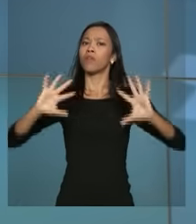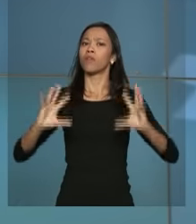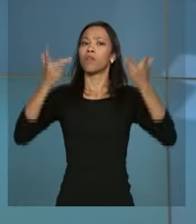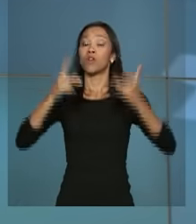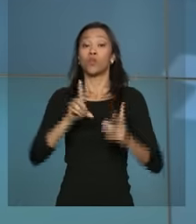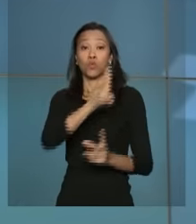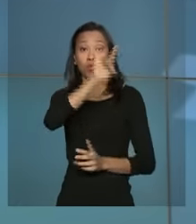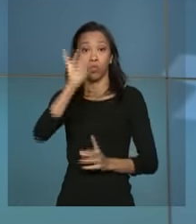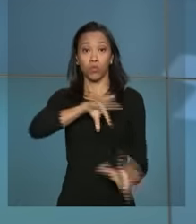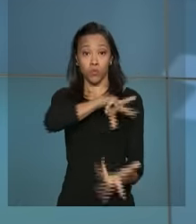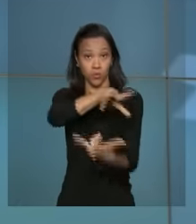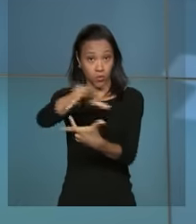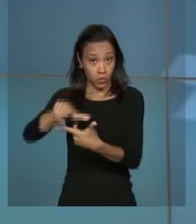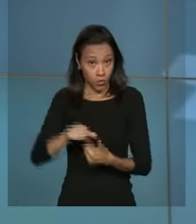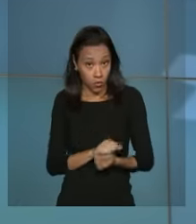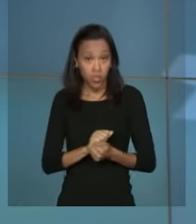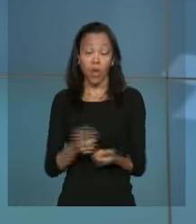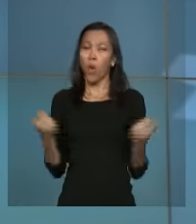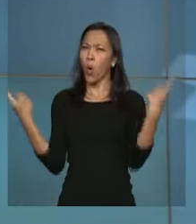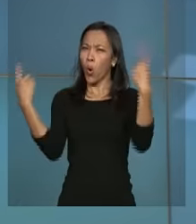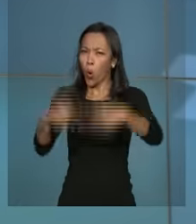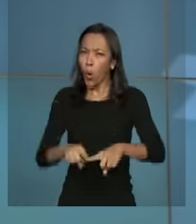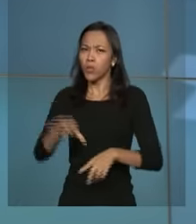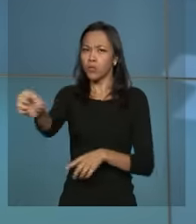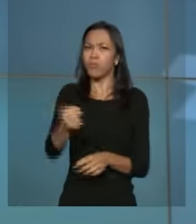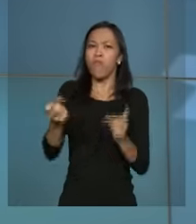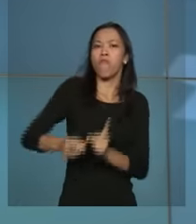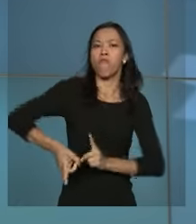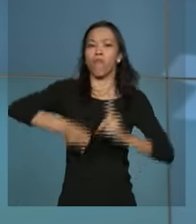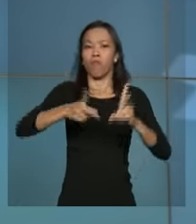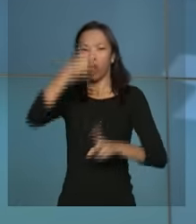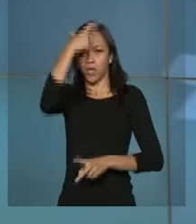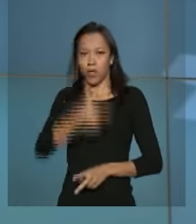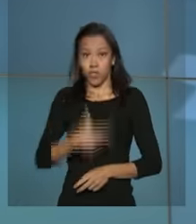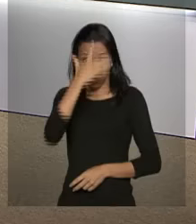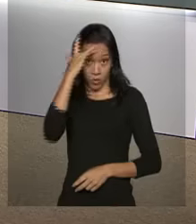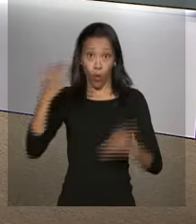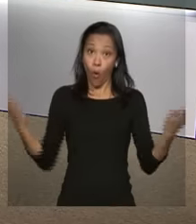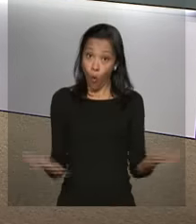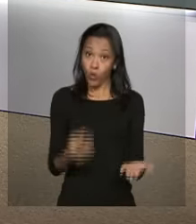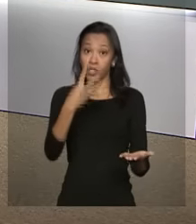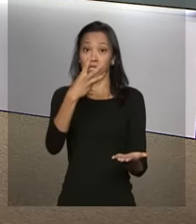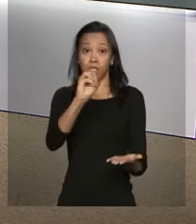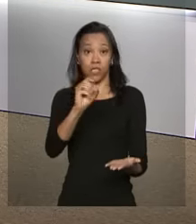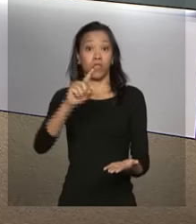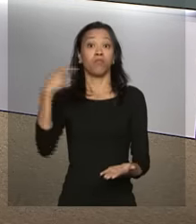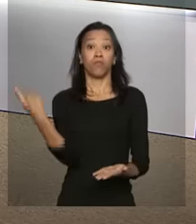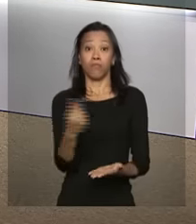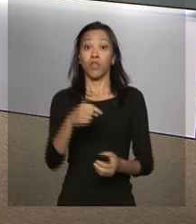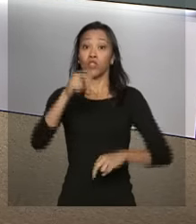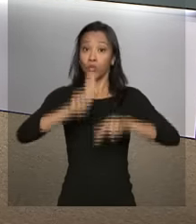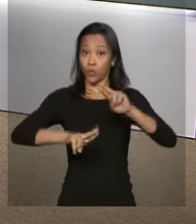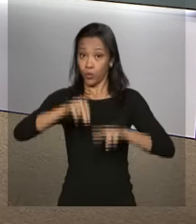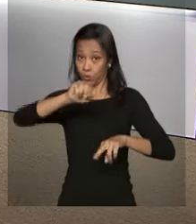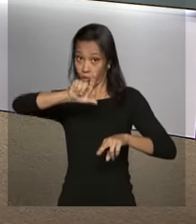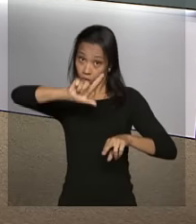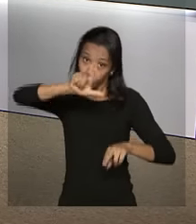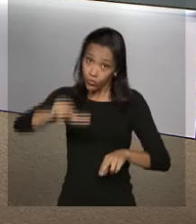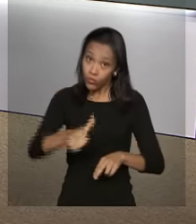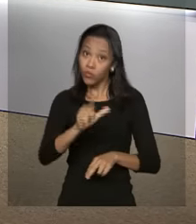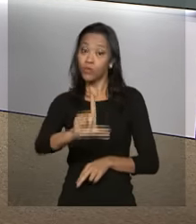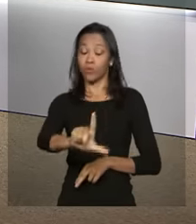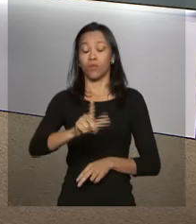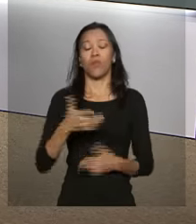mundial de enfrentamento ao tráfico de pessoas celebrado hoje 30 de julho o evento faz parte da semana de mobilização para